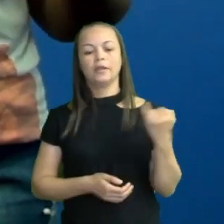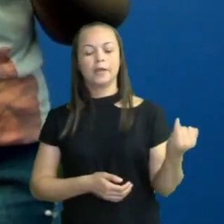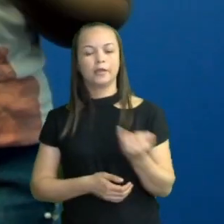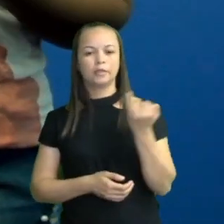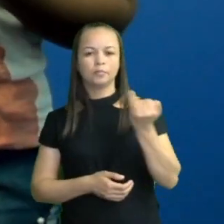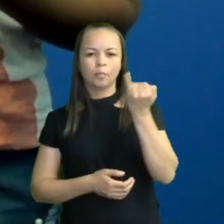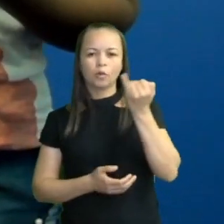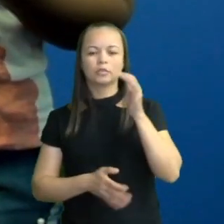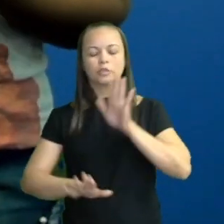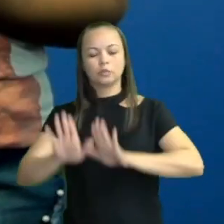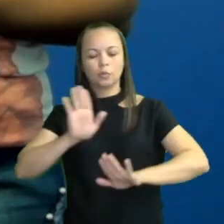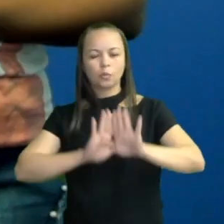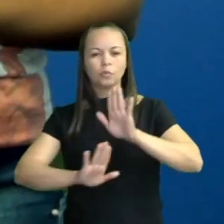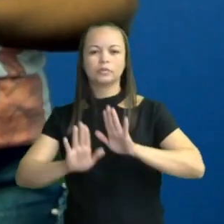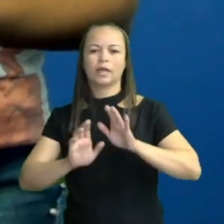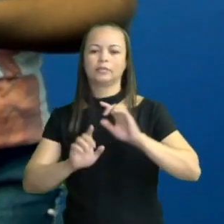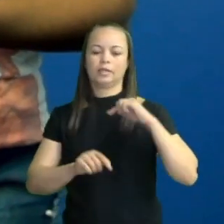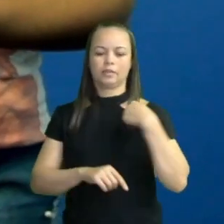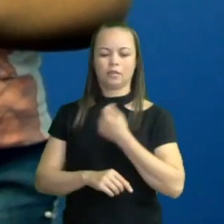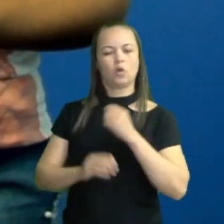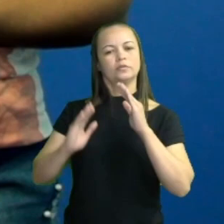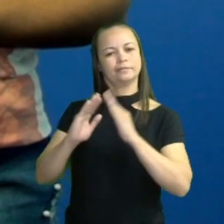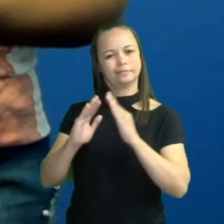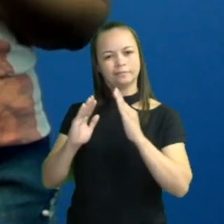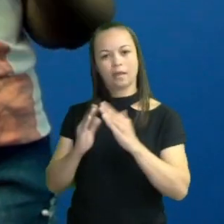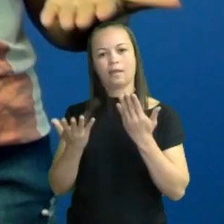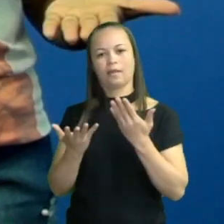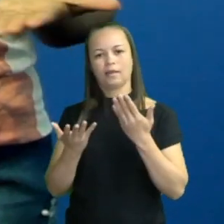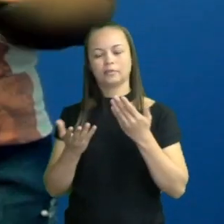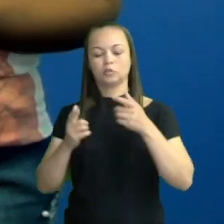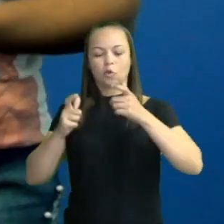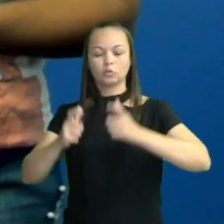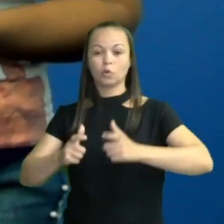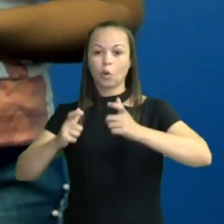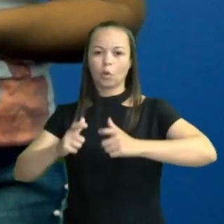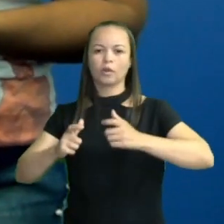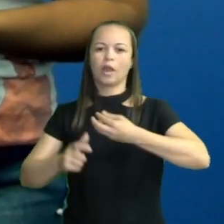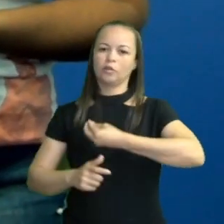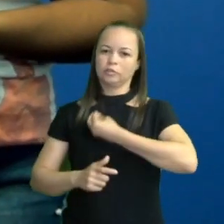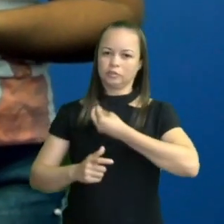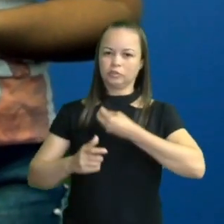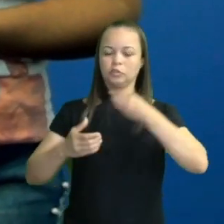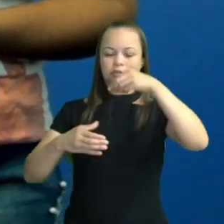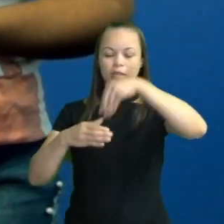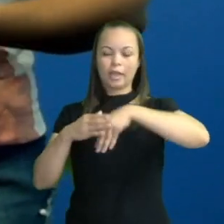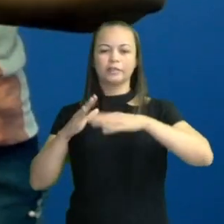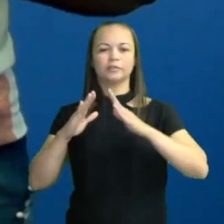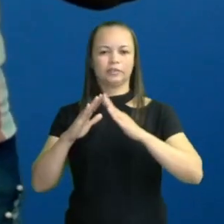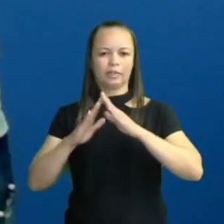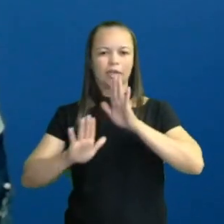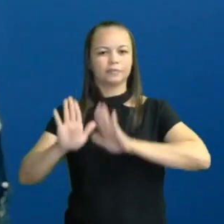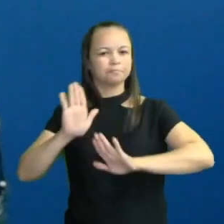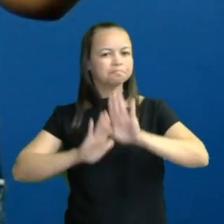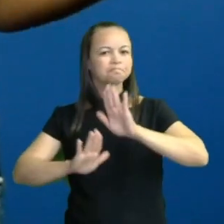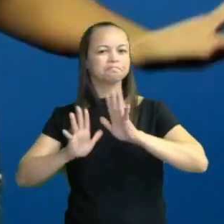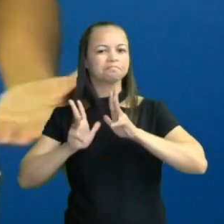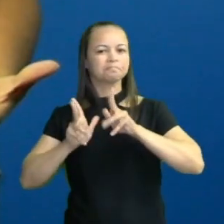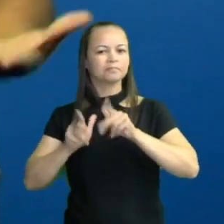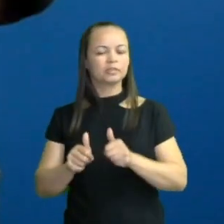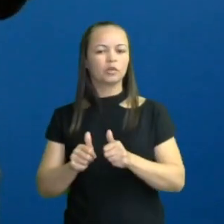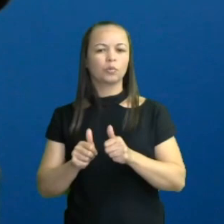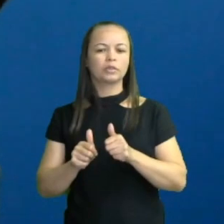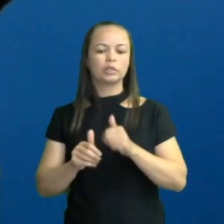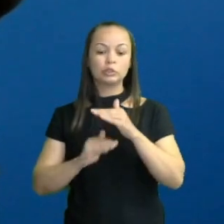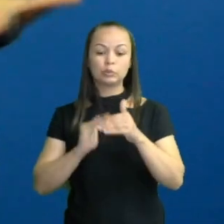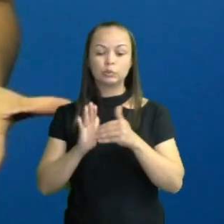importante também, ó, cuidar da nossa casa, isso mesmo, do nosso ambiente doméstico. Cuidando de tudo